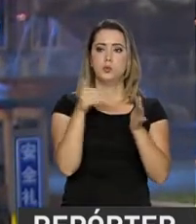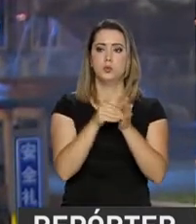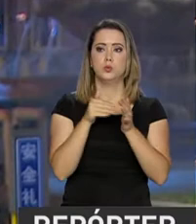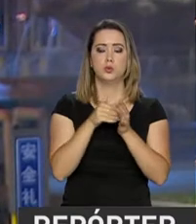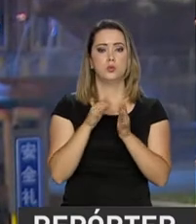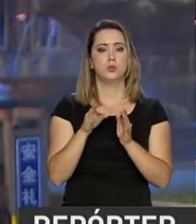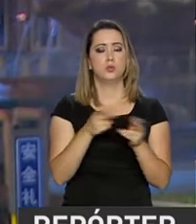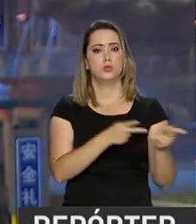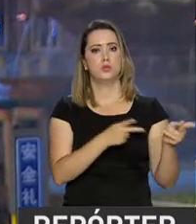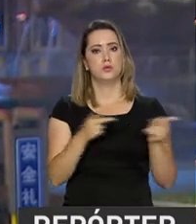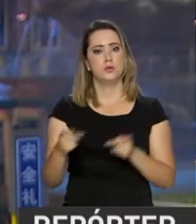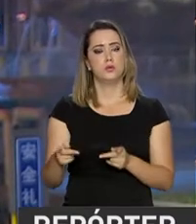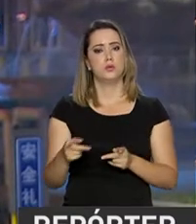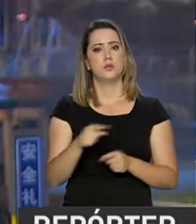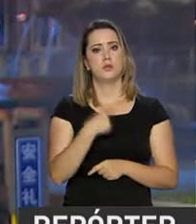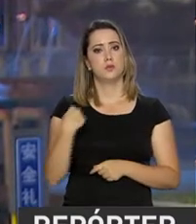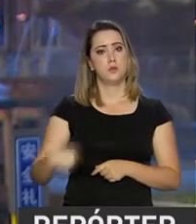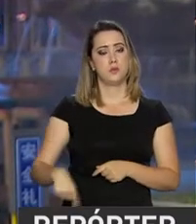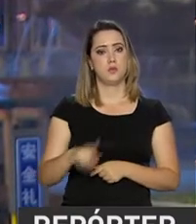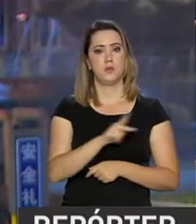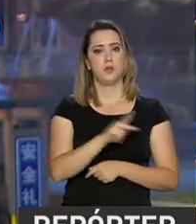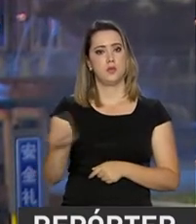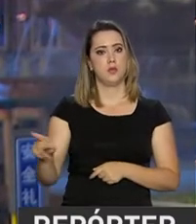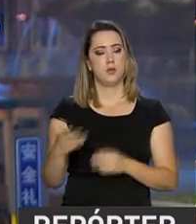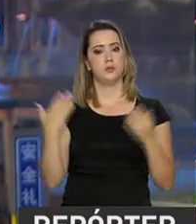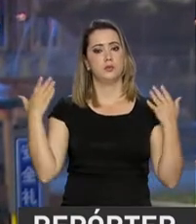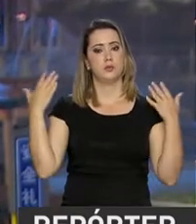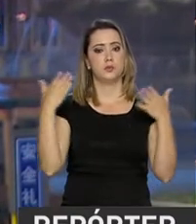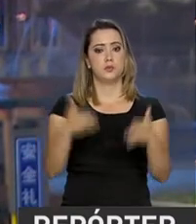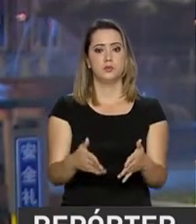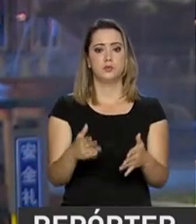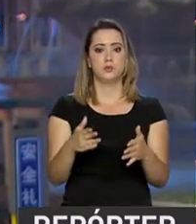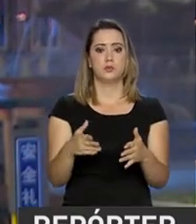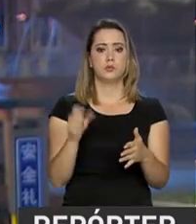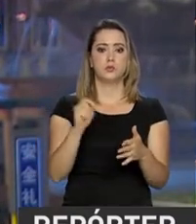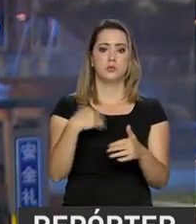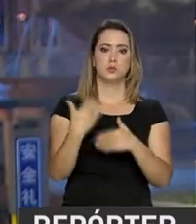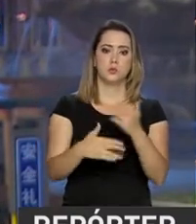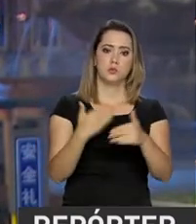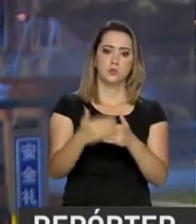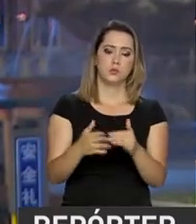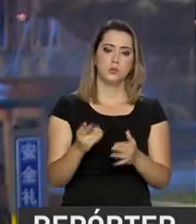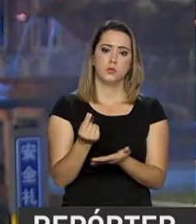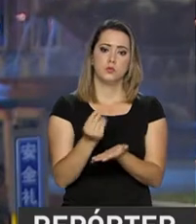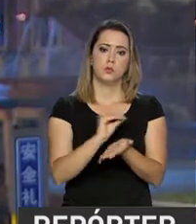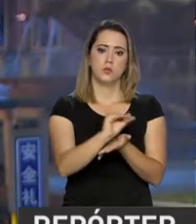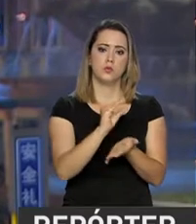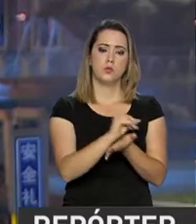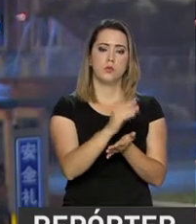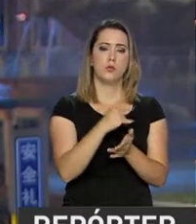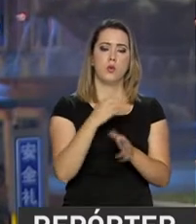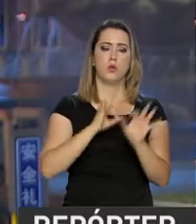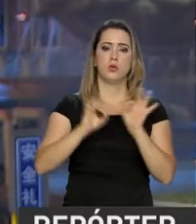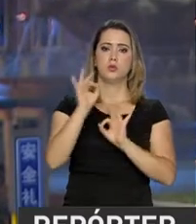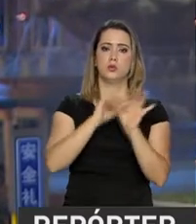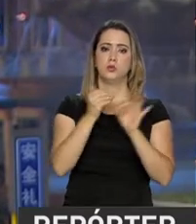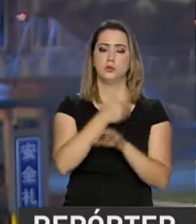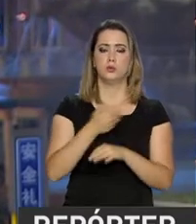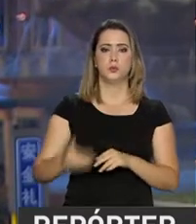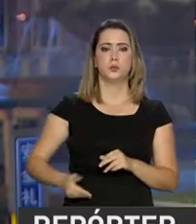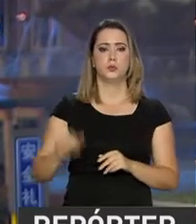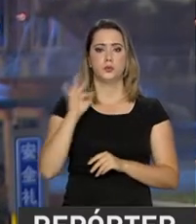da visita à pequim o presidente temer participa de um seminário de promoção de investimentos organizado pelo governo federal